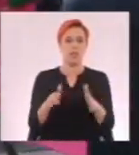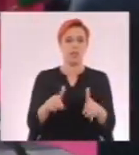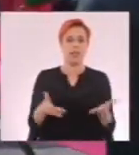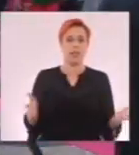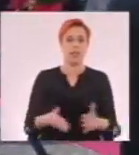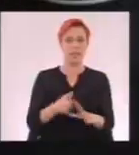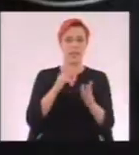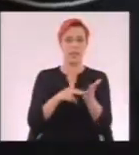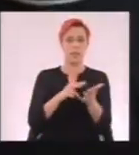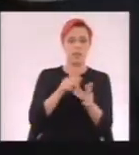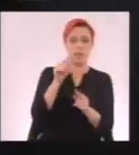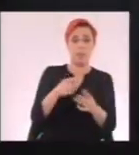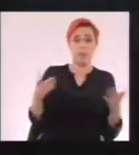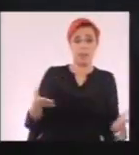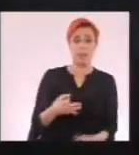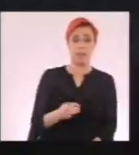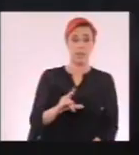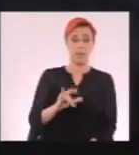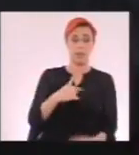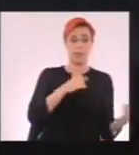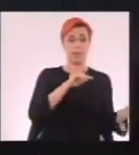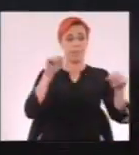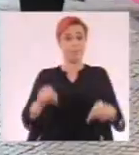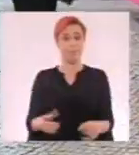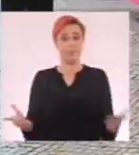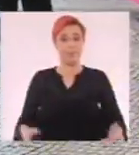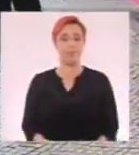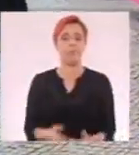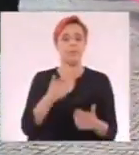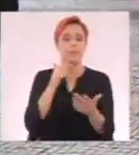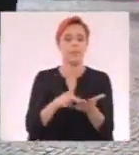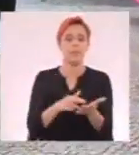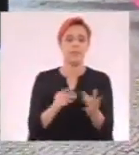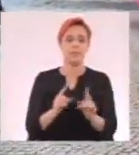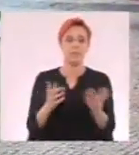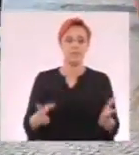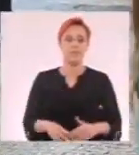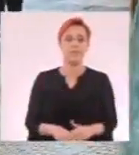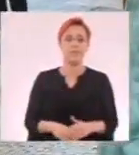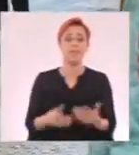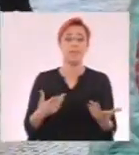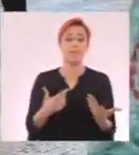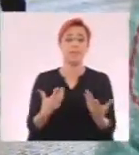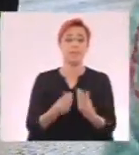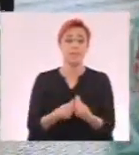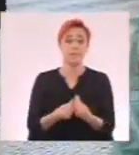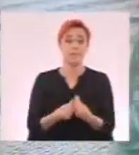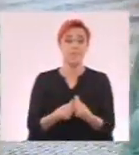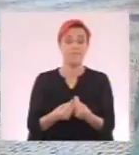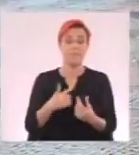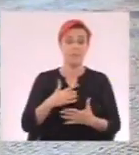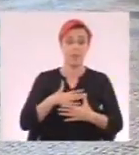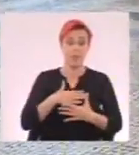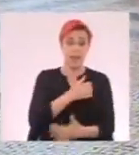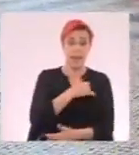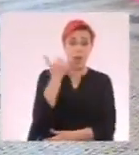hoje, espero por ti, no Politeama. E nós? E nós viemos, para não esperarem muito. Mas claro, vamos levá-los, nossos queridos